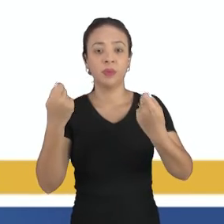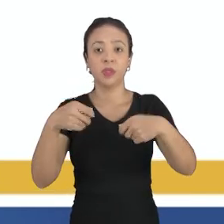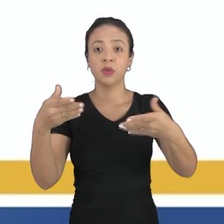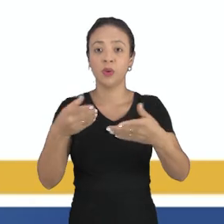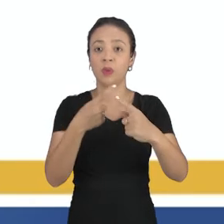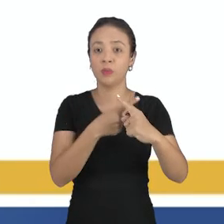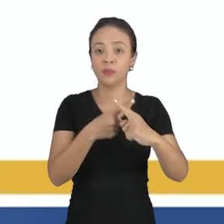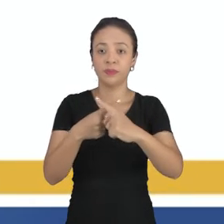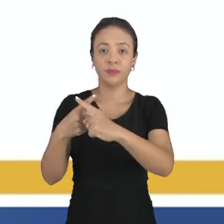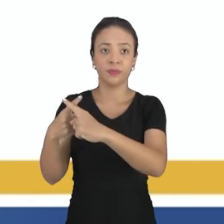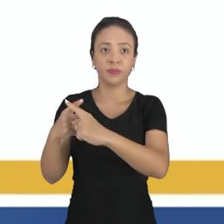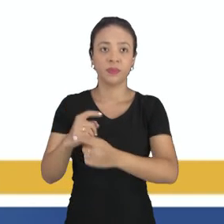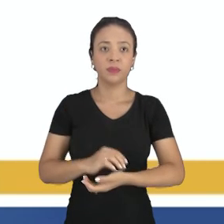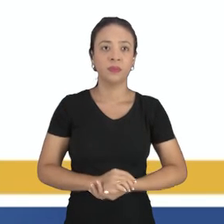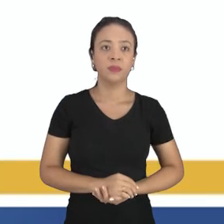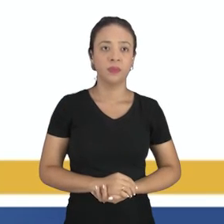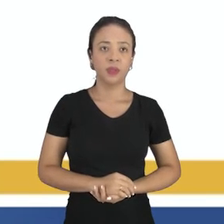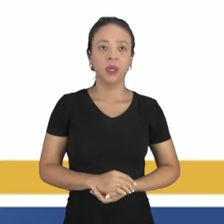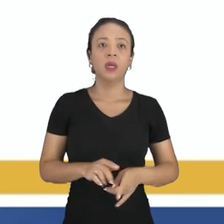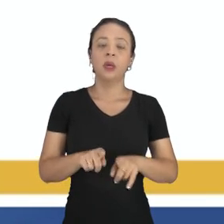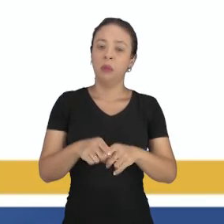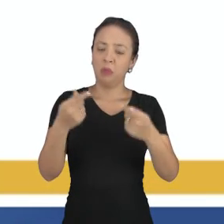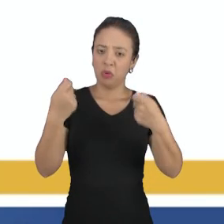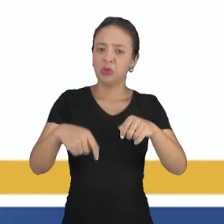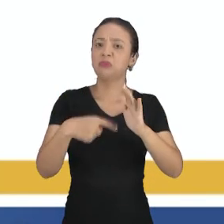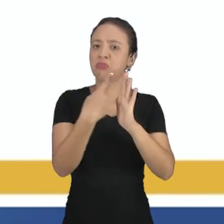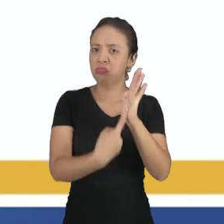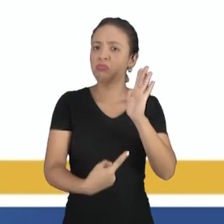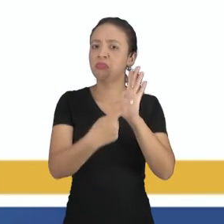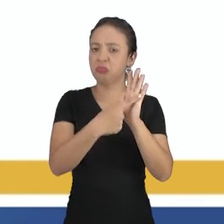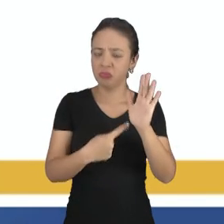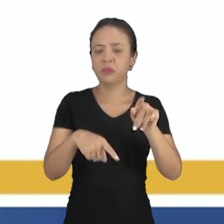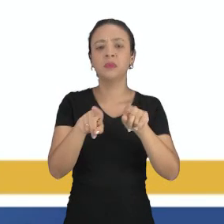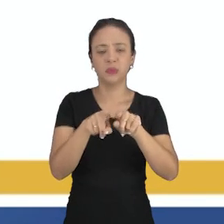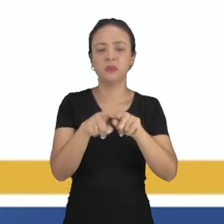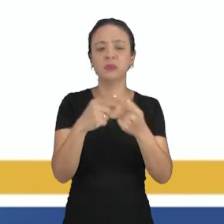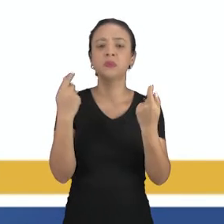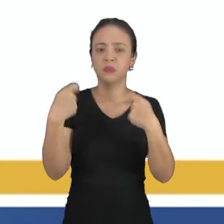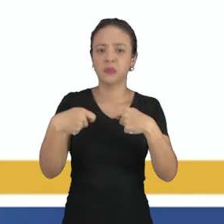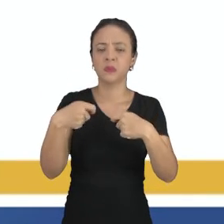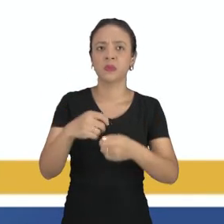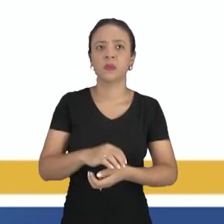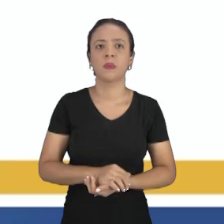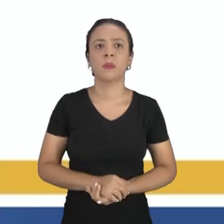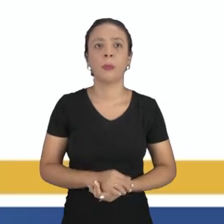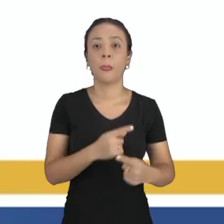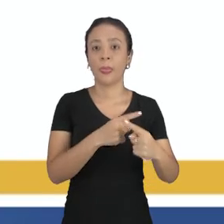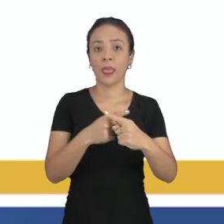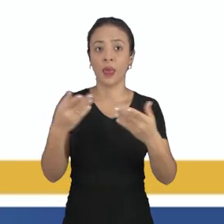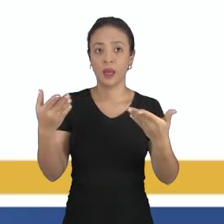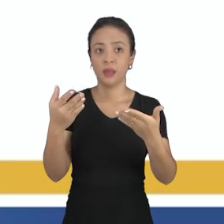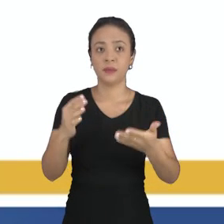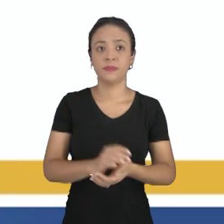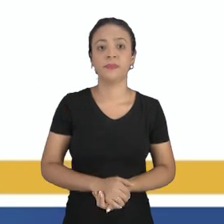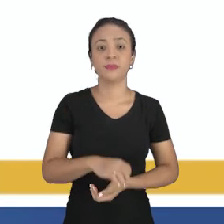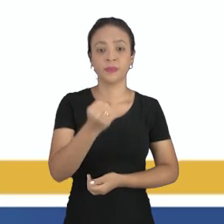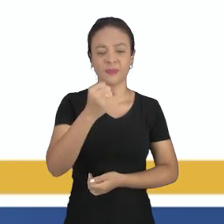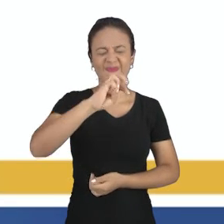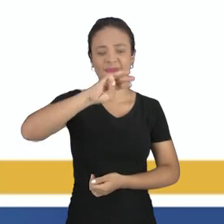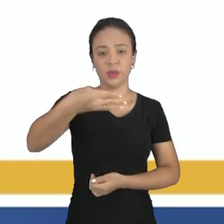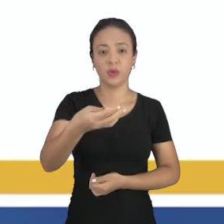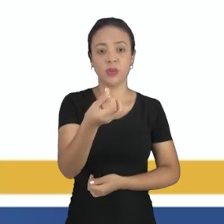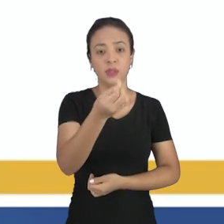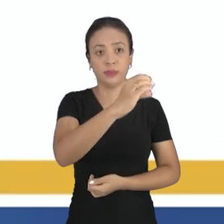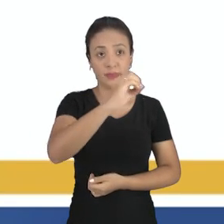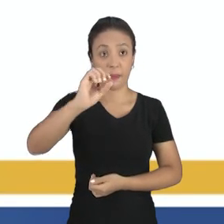multiplica também pode fazer eliminação tudo bem eu vou explicar 8 milhões